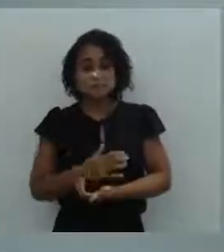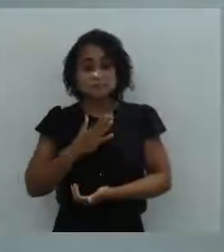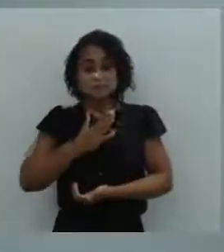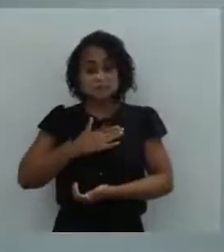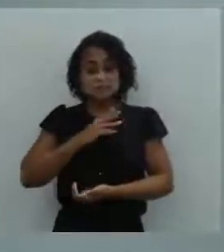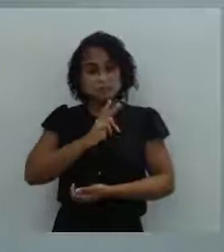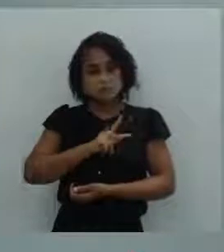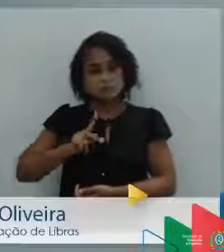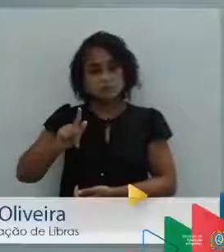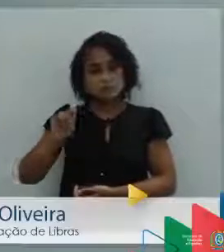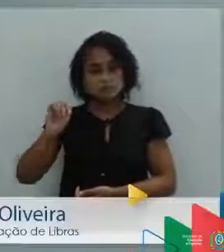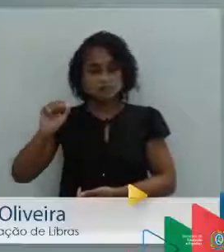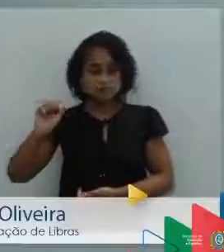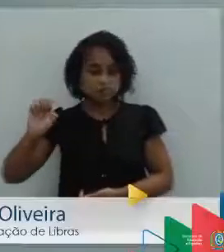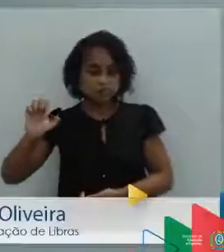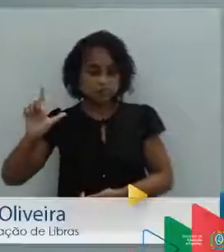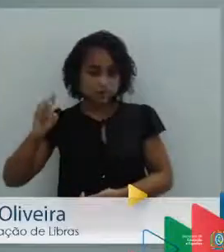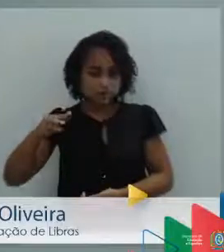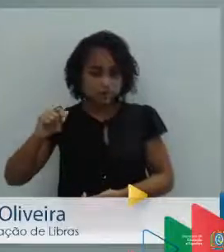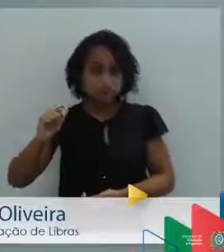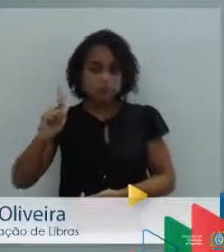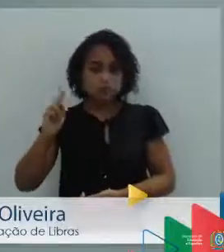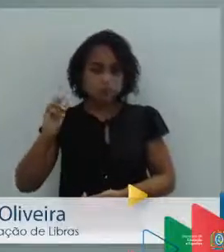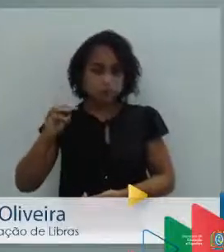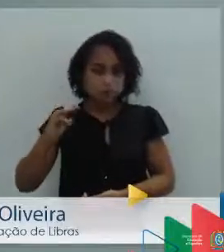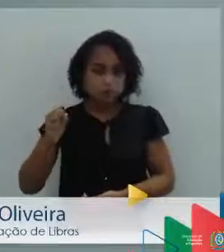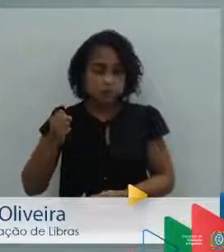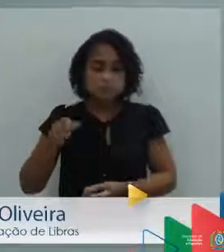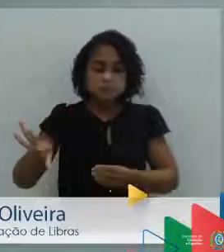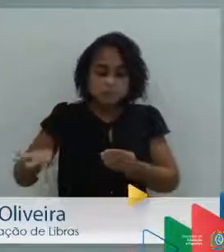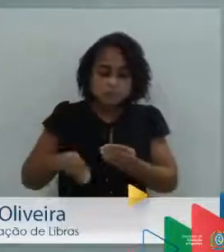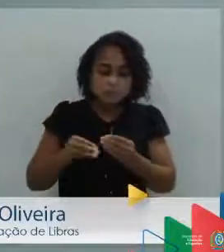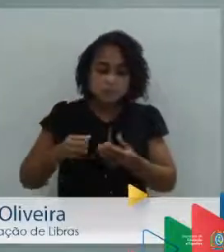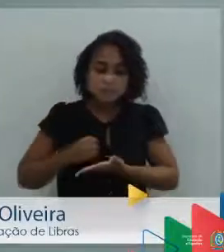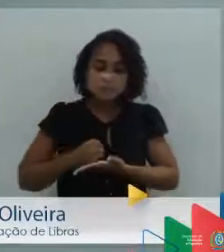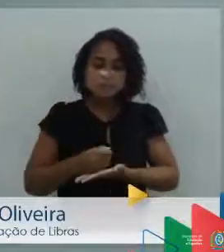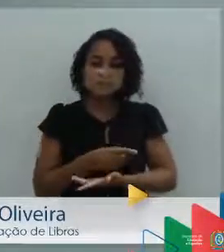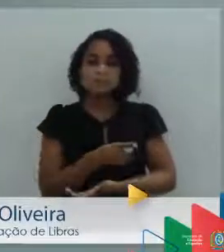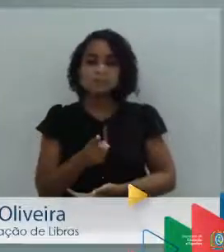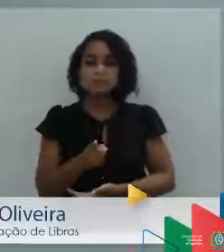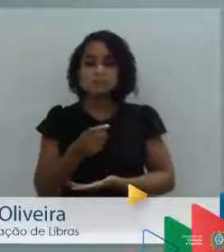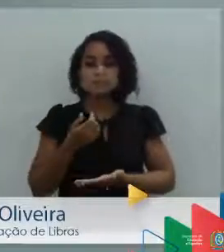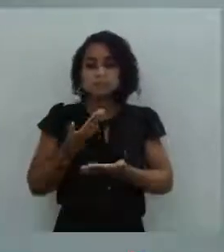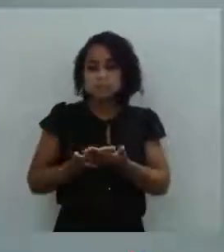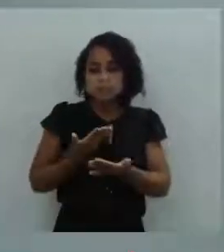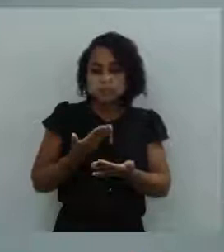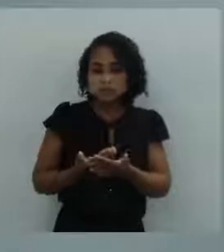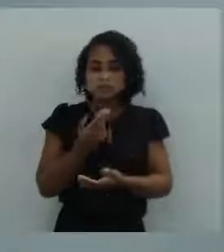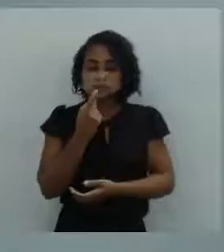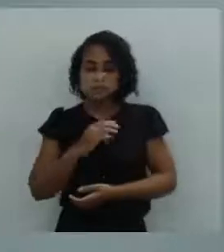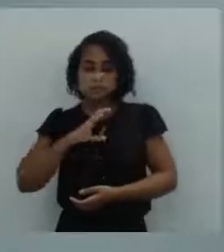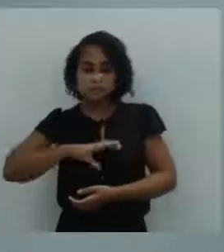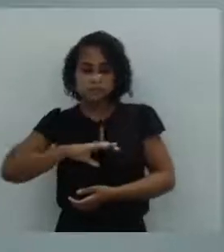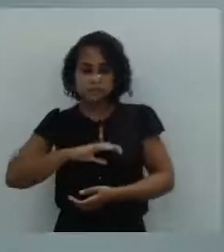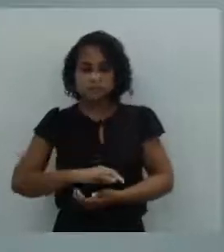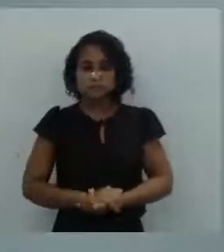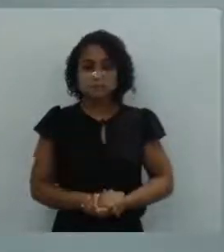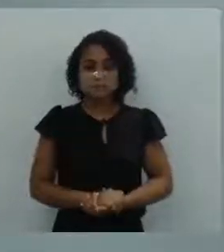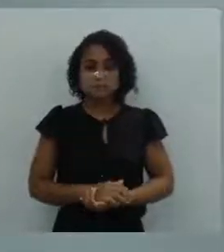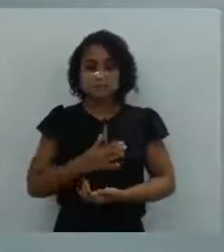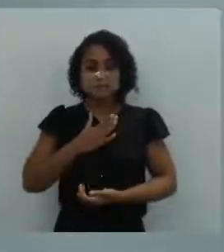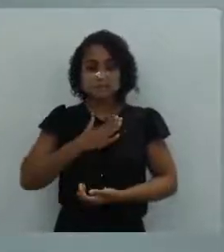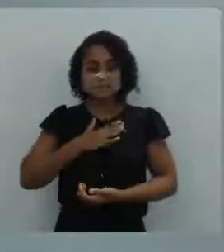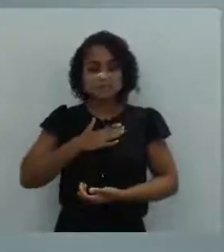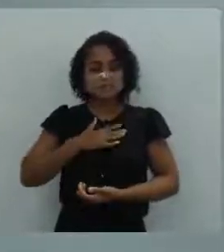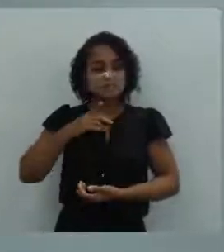sou a professora Giselma Gomes e vim para contribuir com vocês nos estudos da língua portuguesa. Eu sou